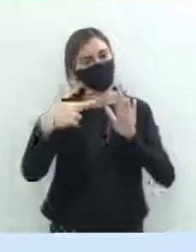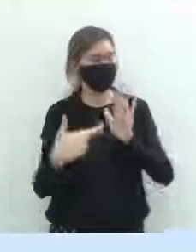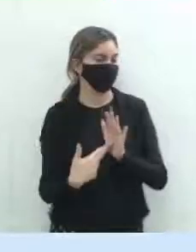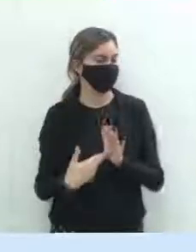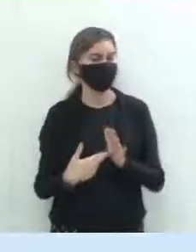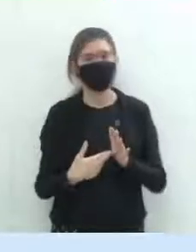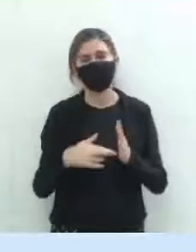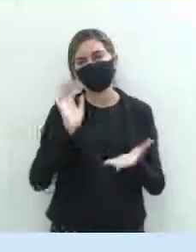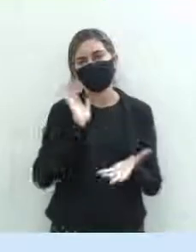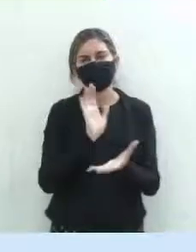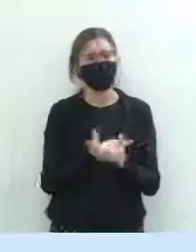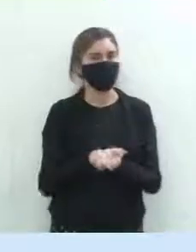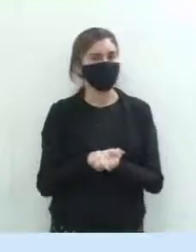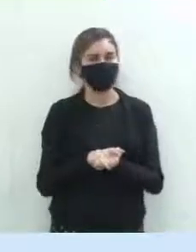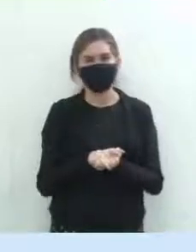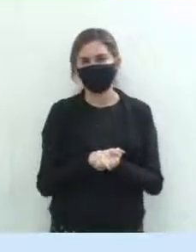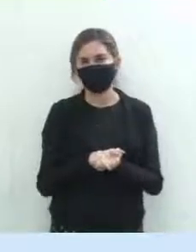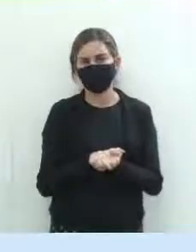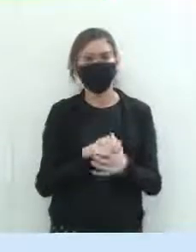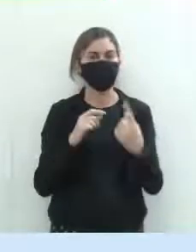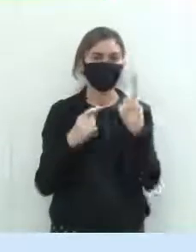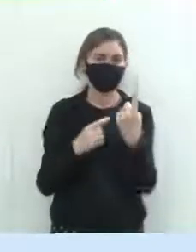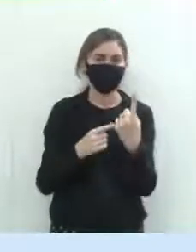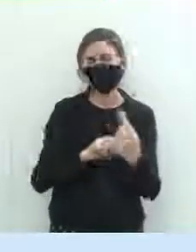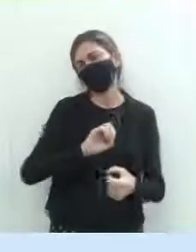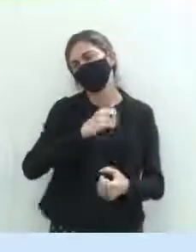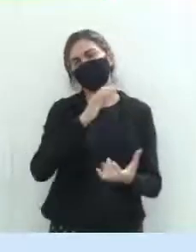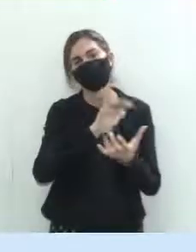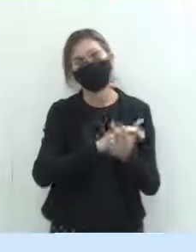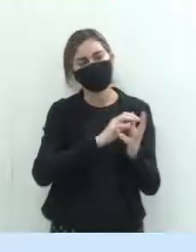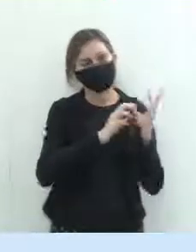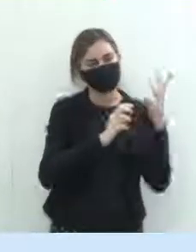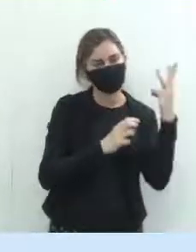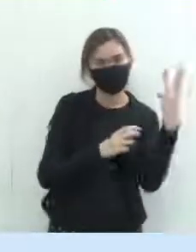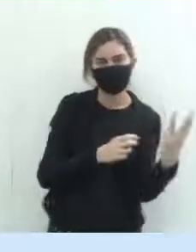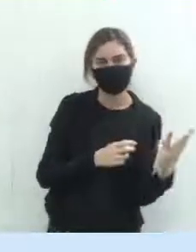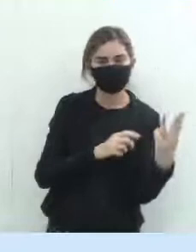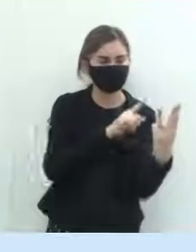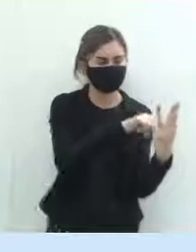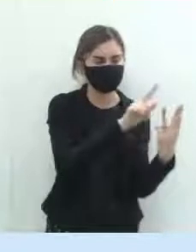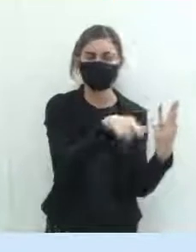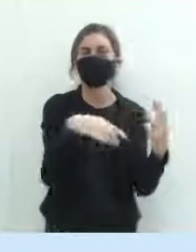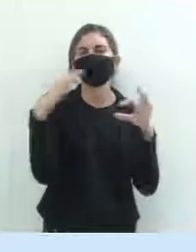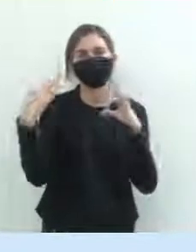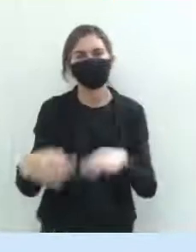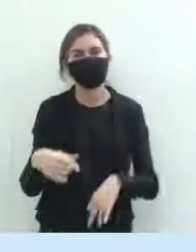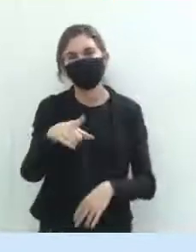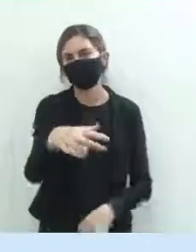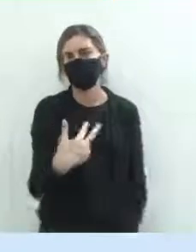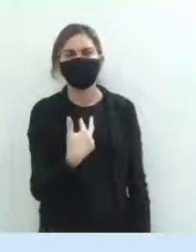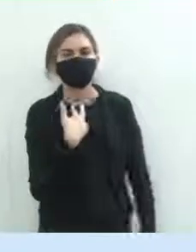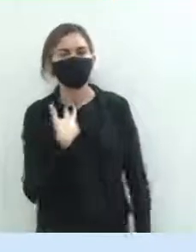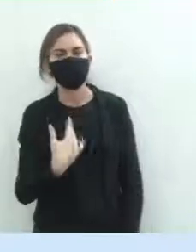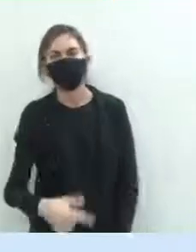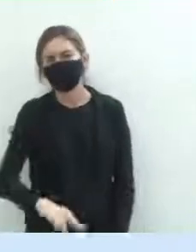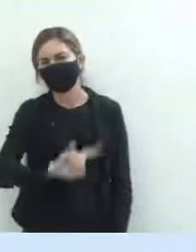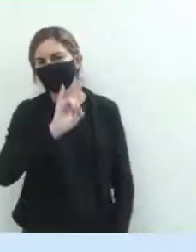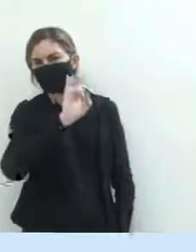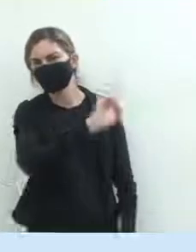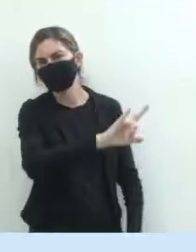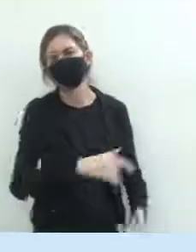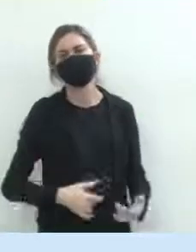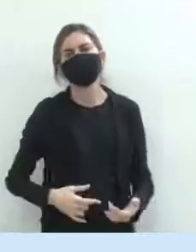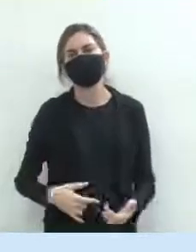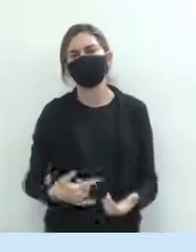se é um casamento monogâmico ou se é um casamento poligâmico. Com certeza, você não pode adulterar. Se lá